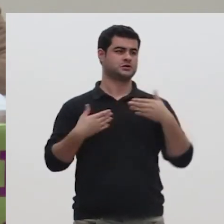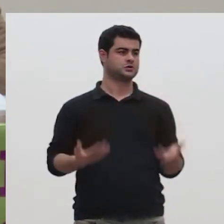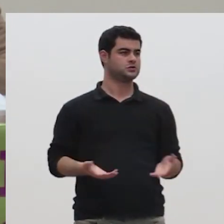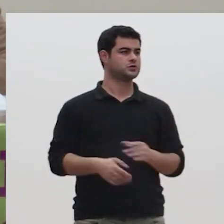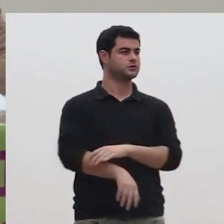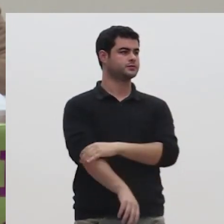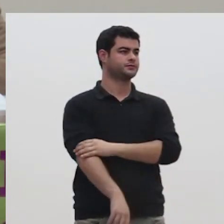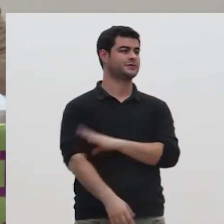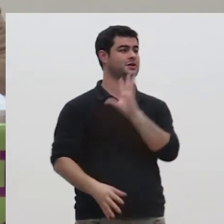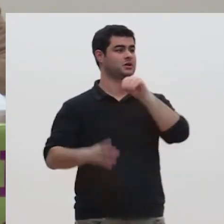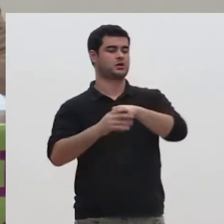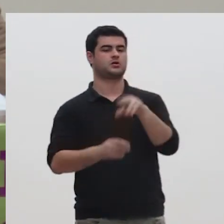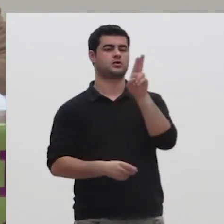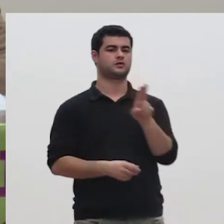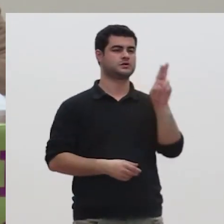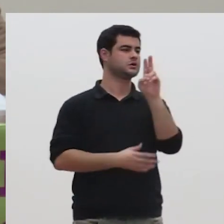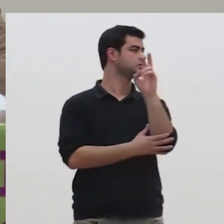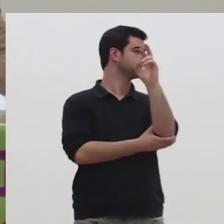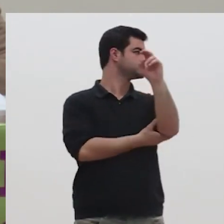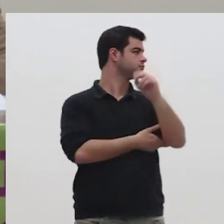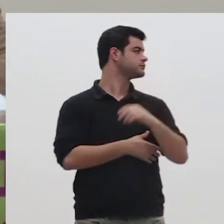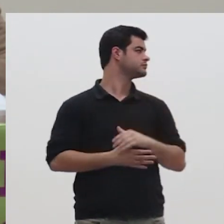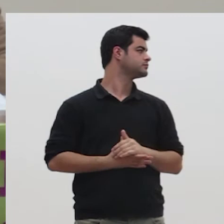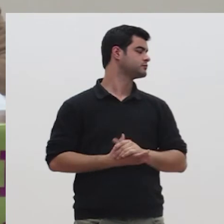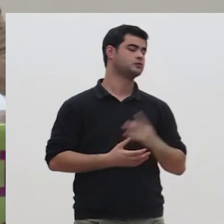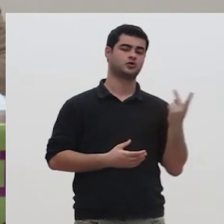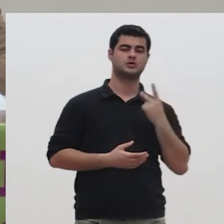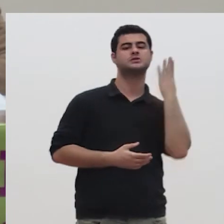da universidade. Eu e a Graciela sabemos como fazer isso aí.